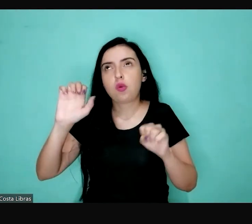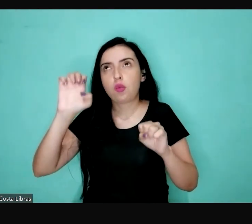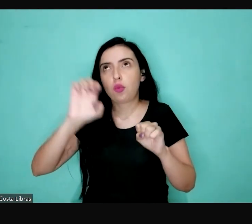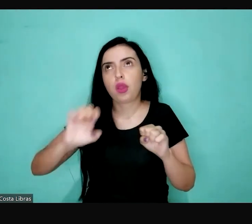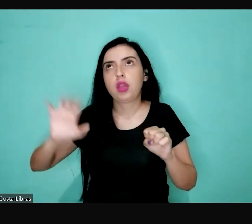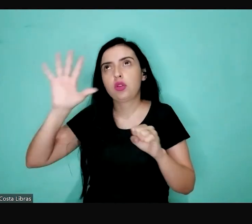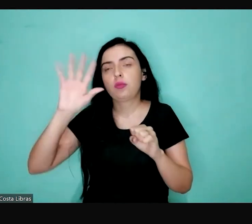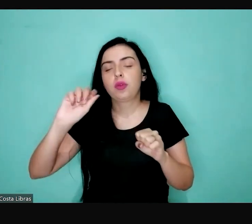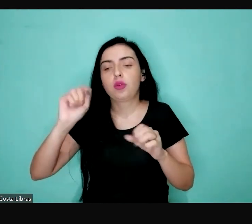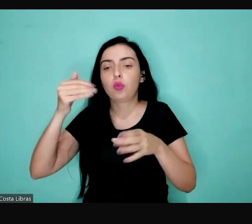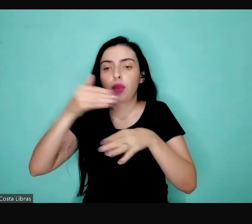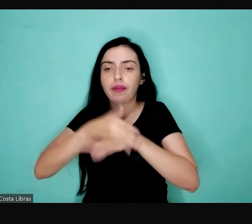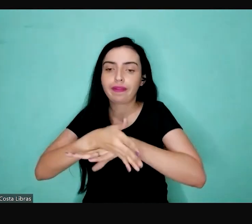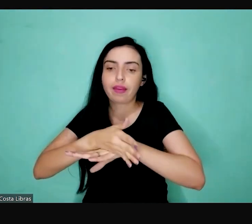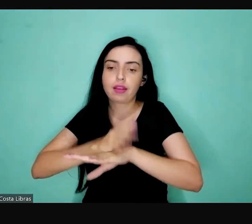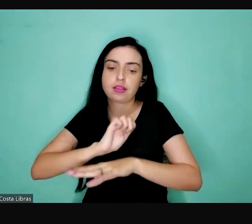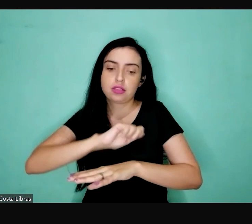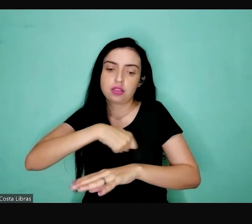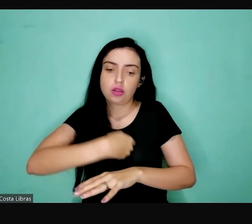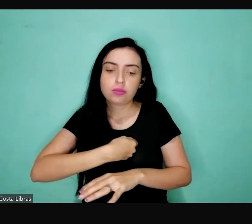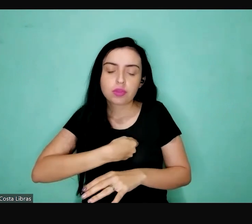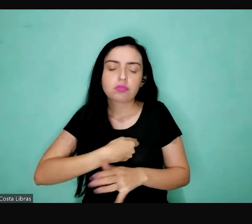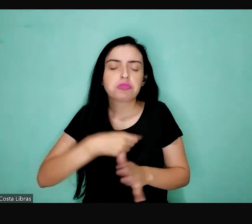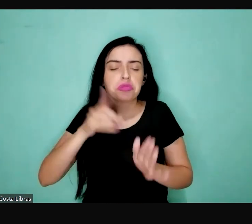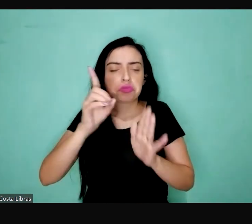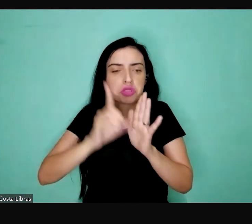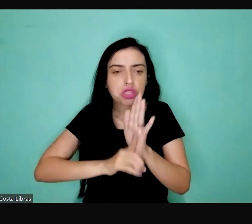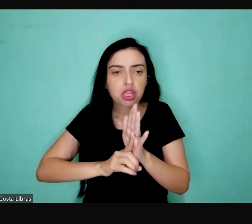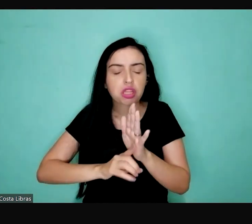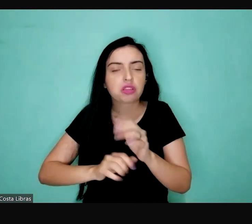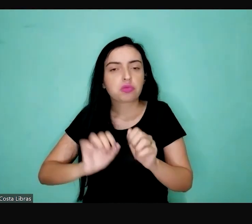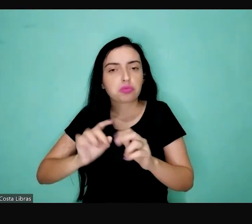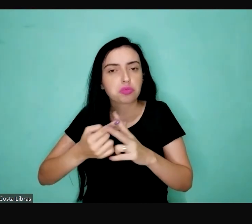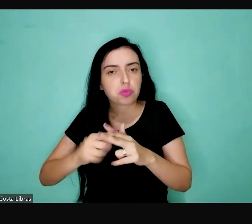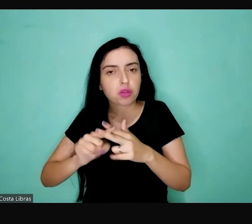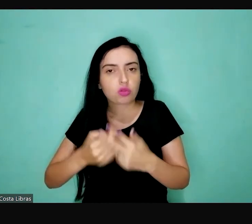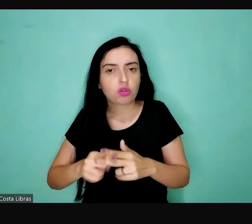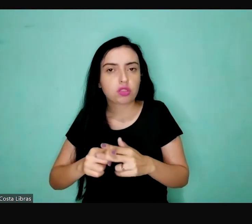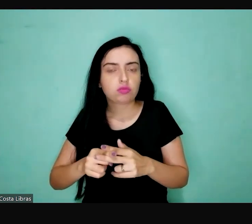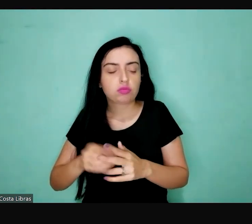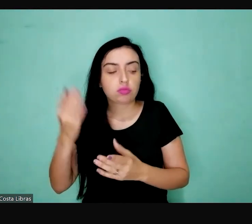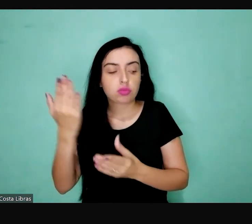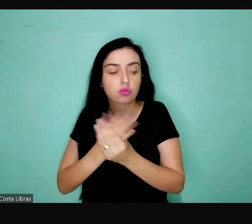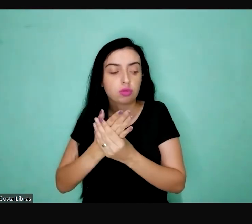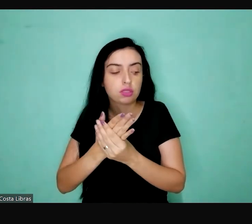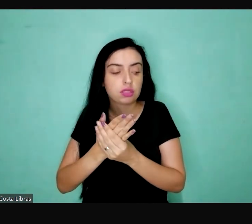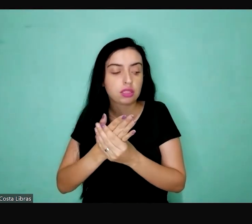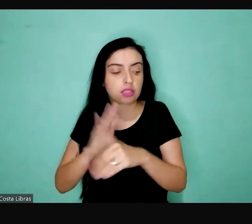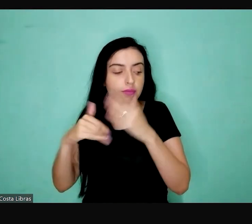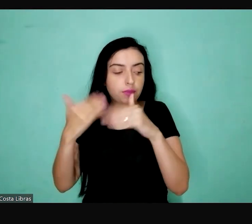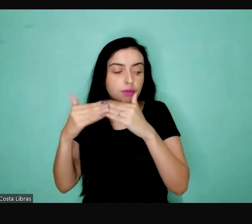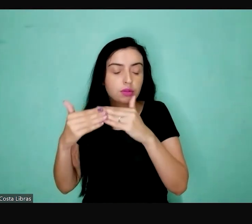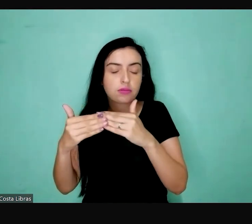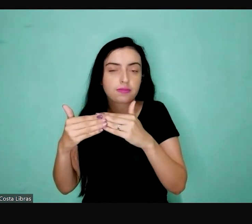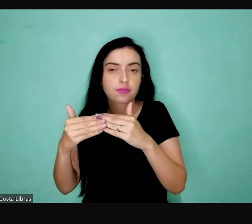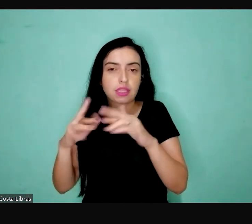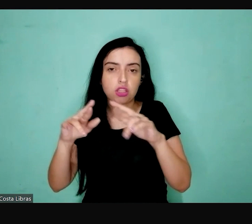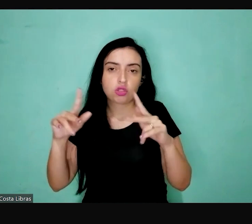direitos na concretização de casos que têm cada dia os diferentes